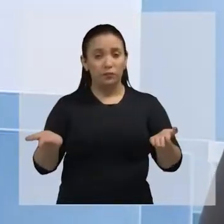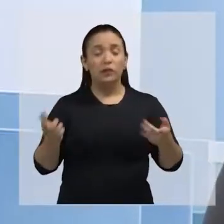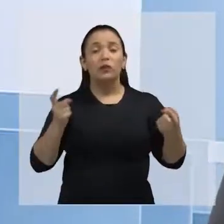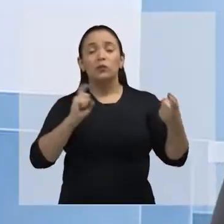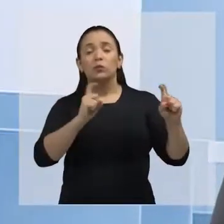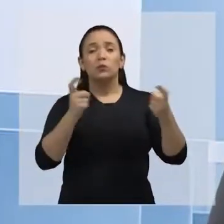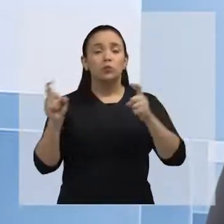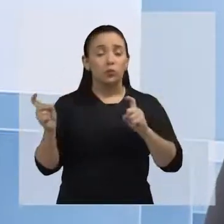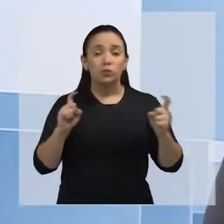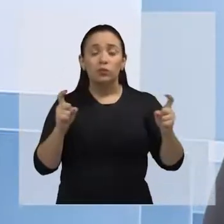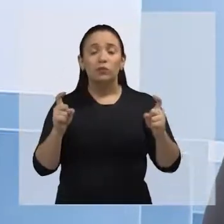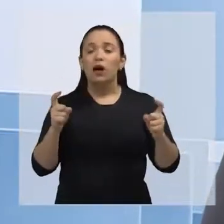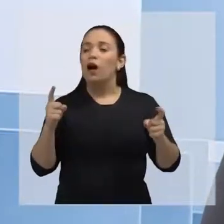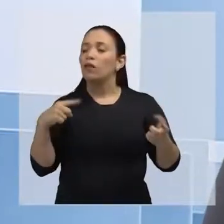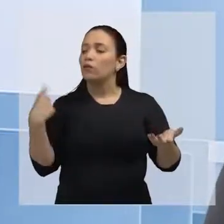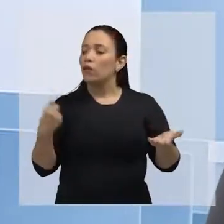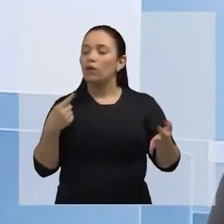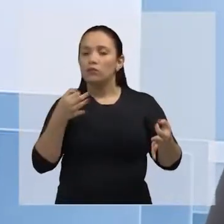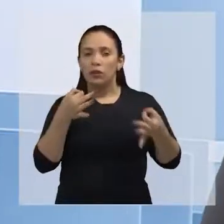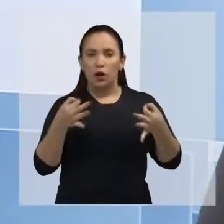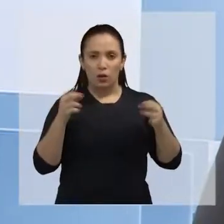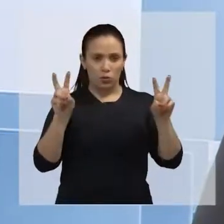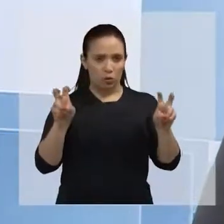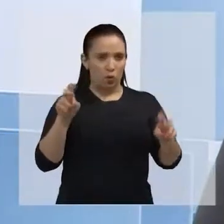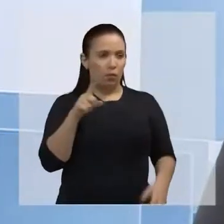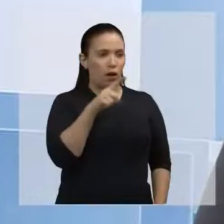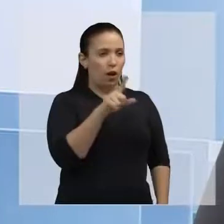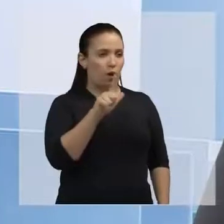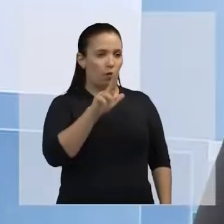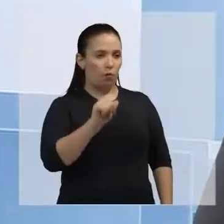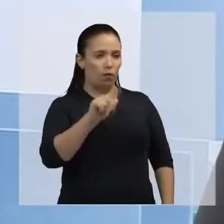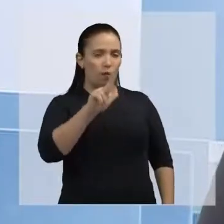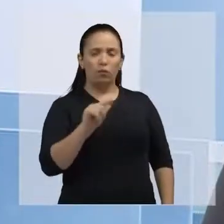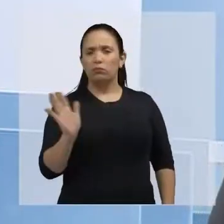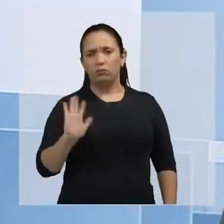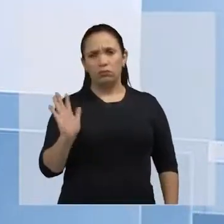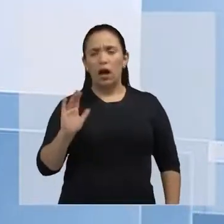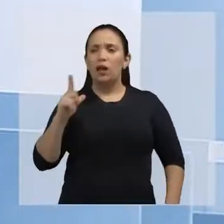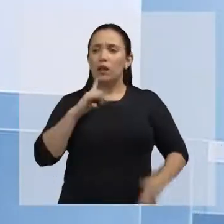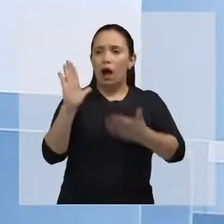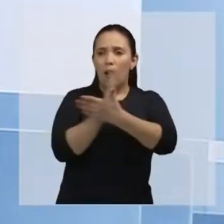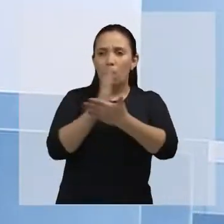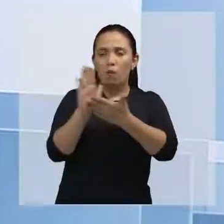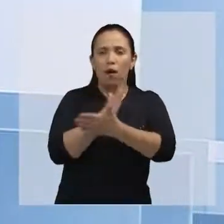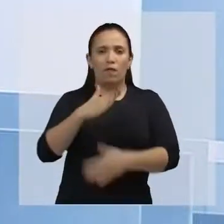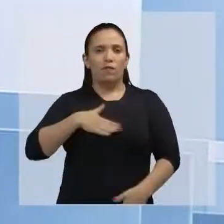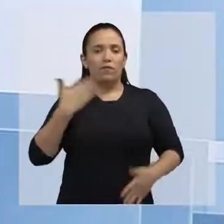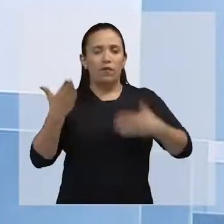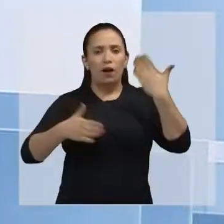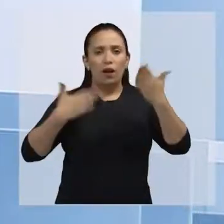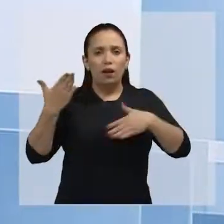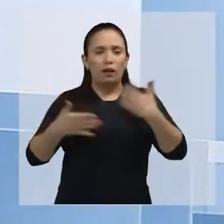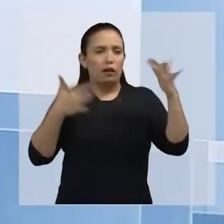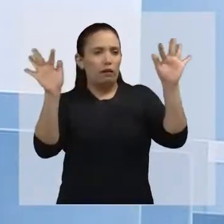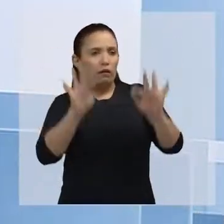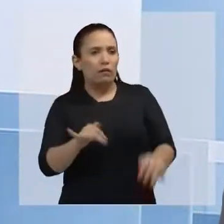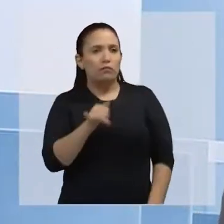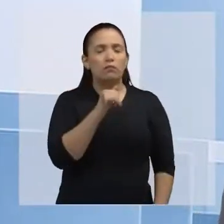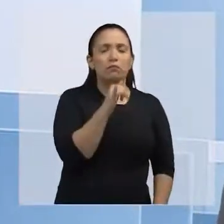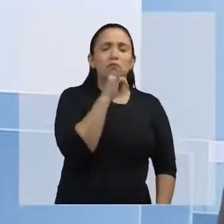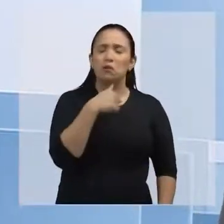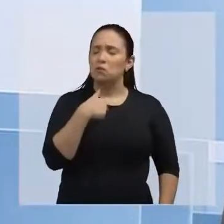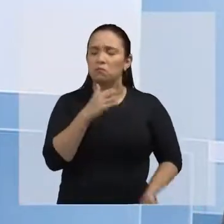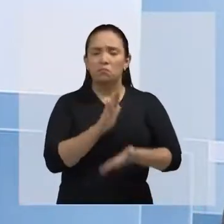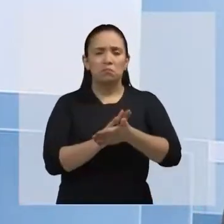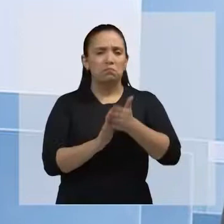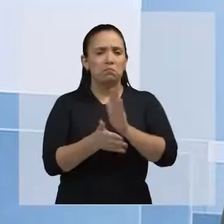Então, a discussão, senhores, não é o Lula. Por exemplo, tem gente que ficou feliz com a prisão uma decisão, ficou triste. Eu nem fiquei triste nem